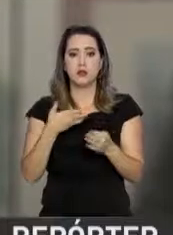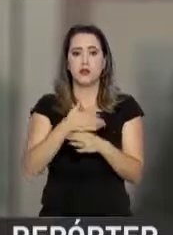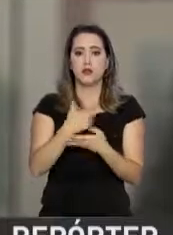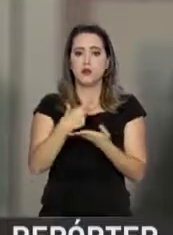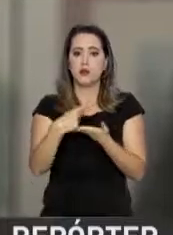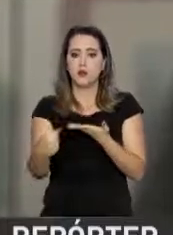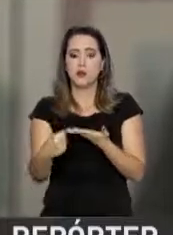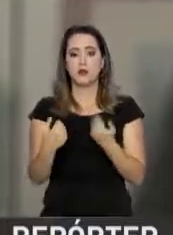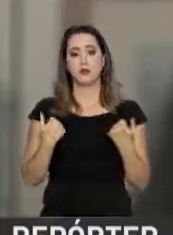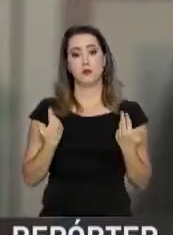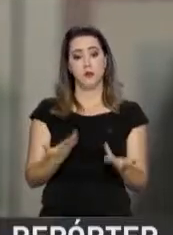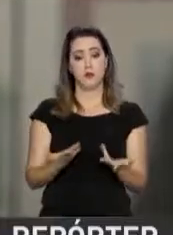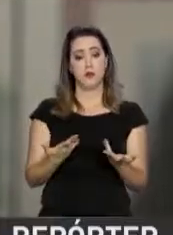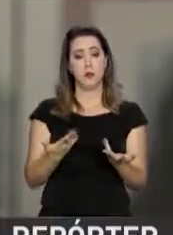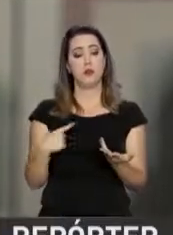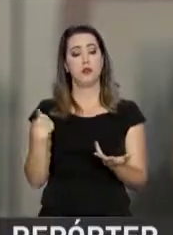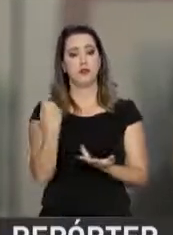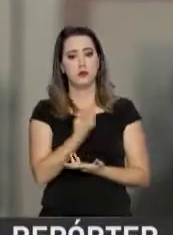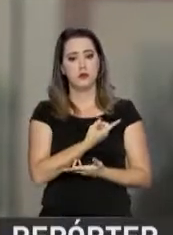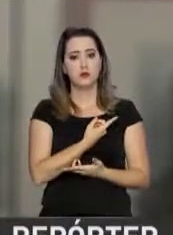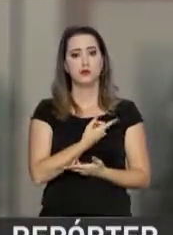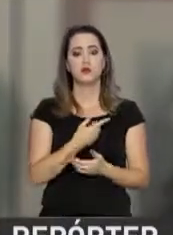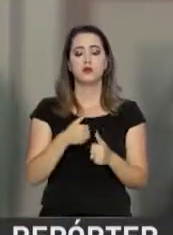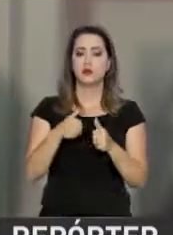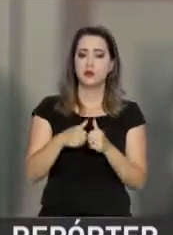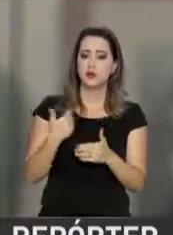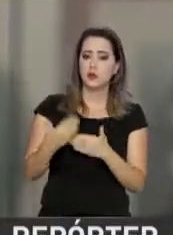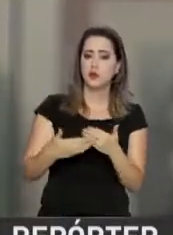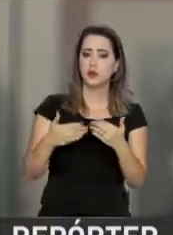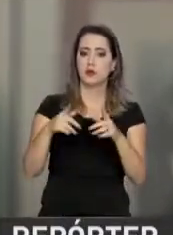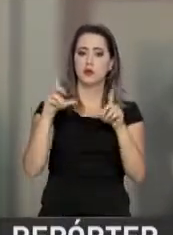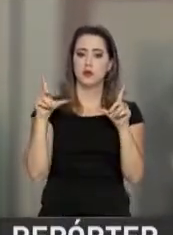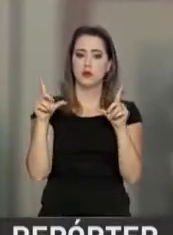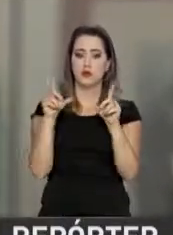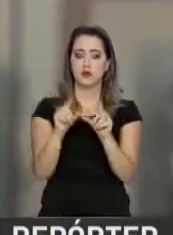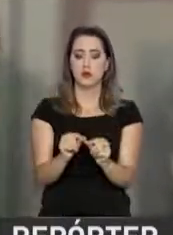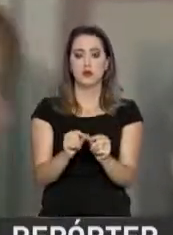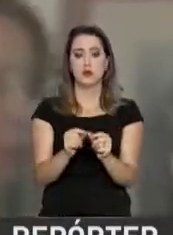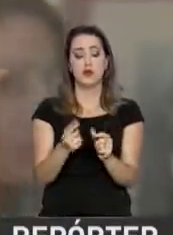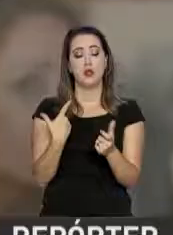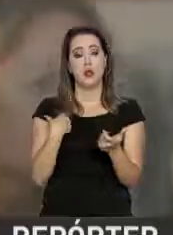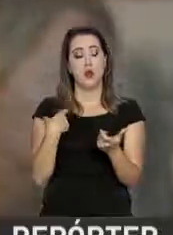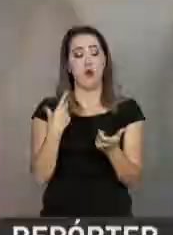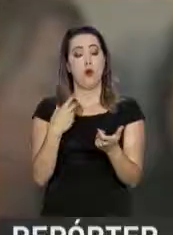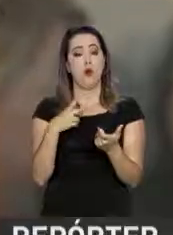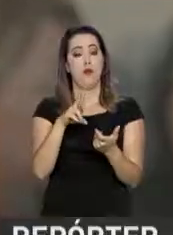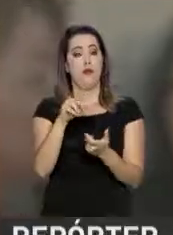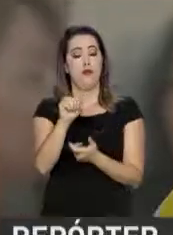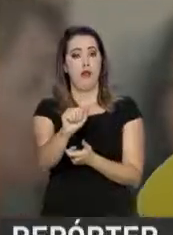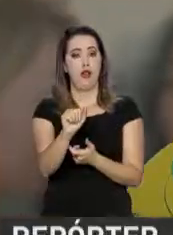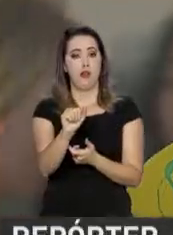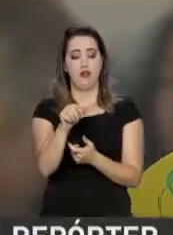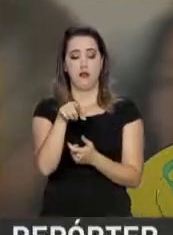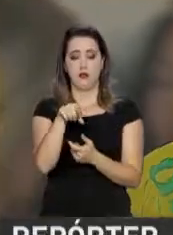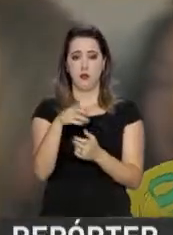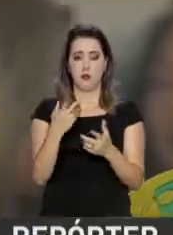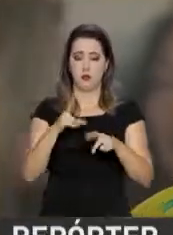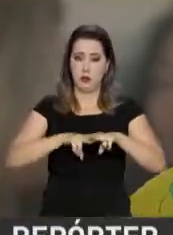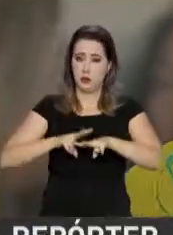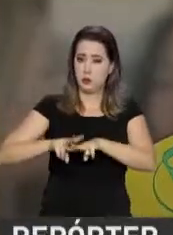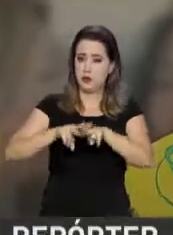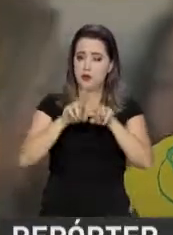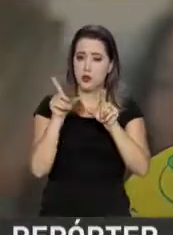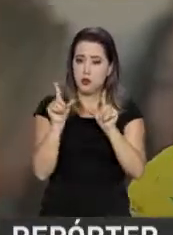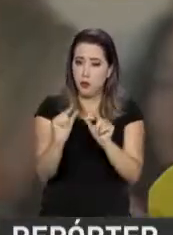sair ao fazer isso nós estamos reduzindo o déficit de vagas no sistema prisional por isso essa iniciativa